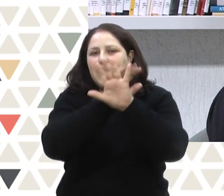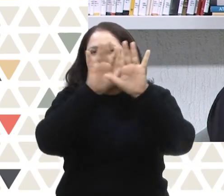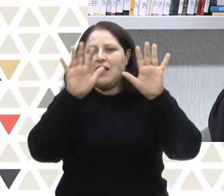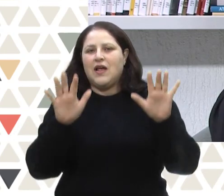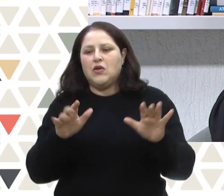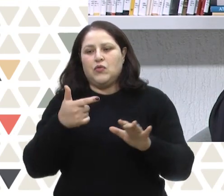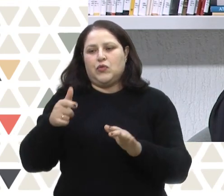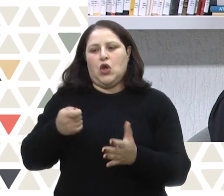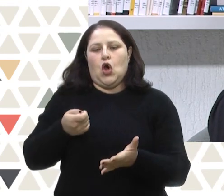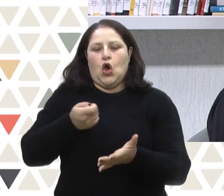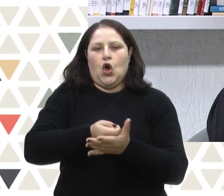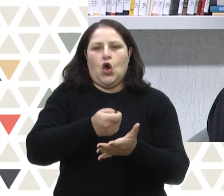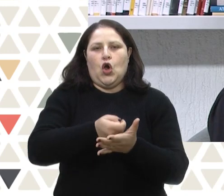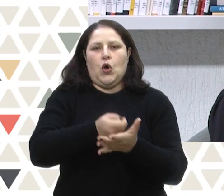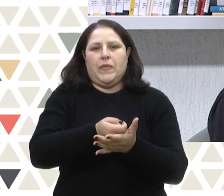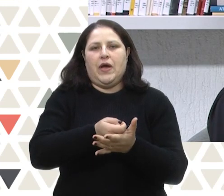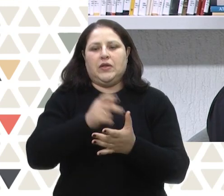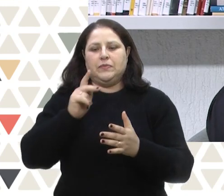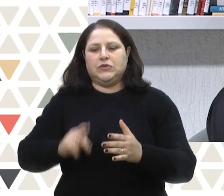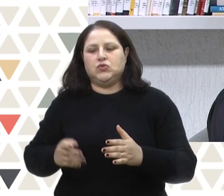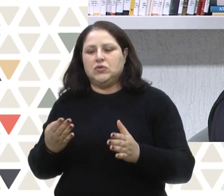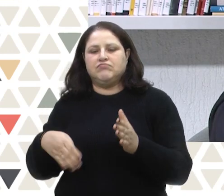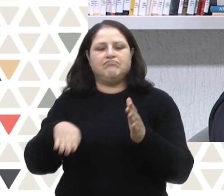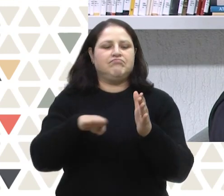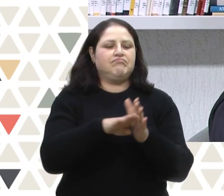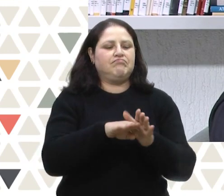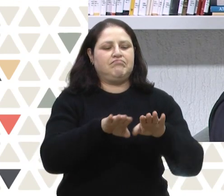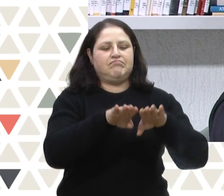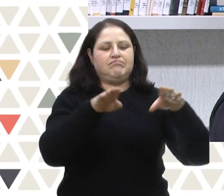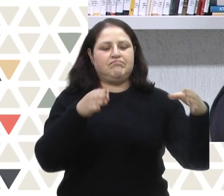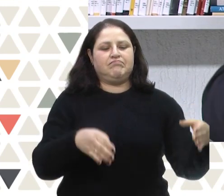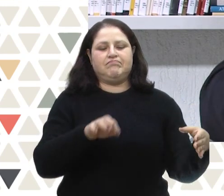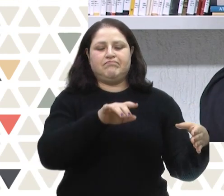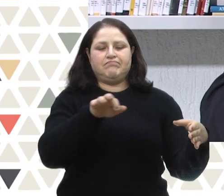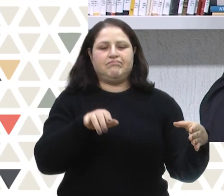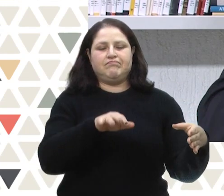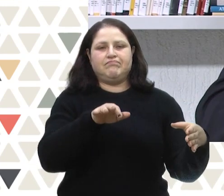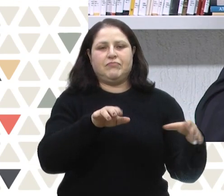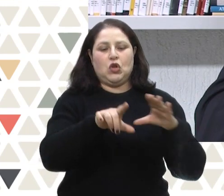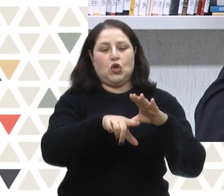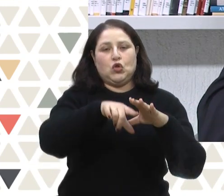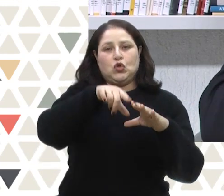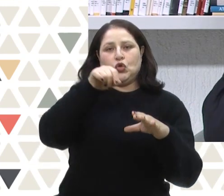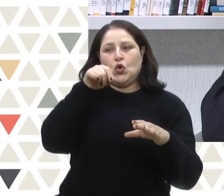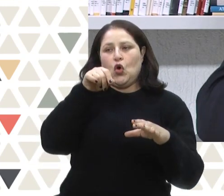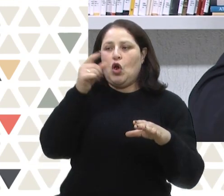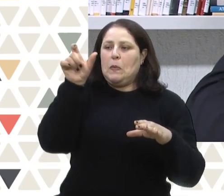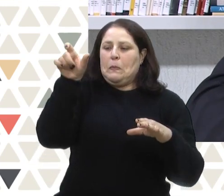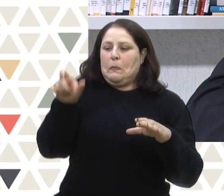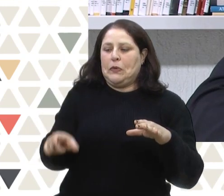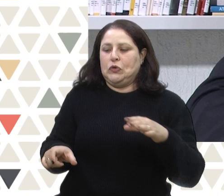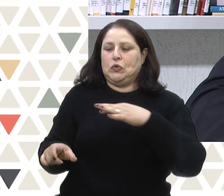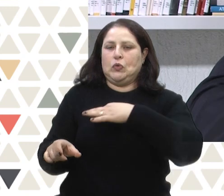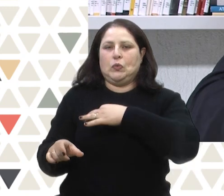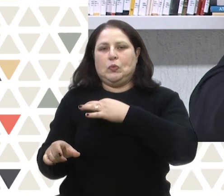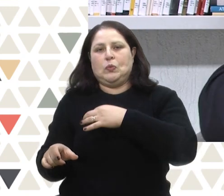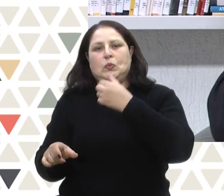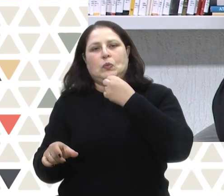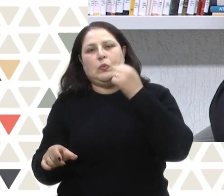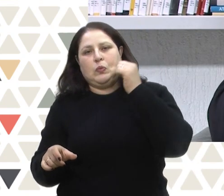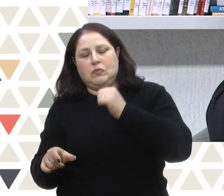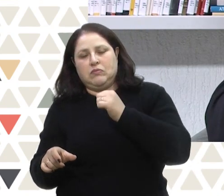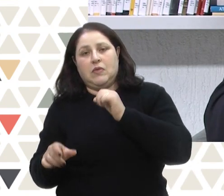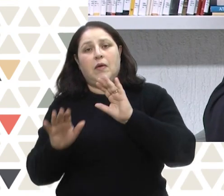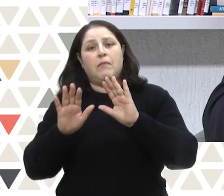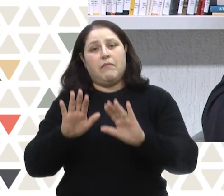uma obrigatoriedade que o eleitor chegue na cabine de votação e escolha um candidato ou candidata. Mas ele tem